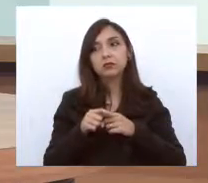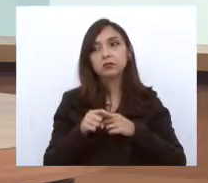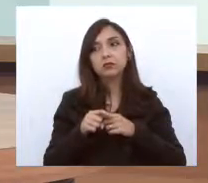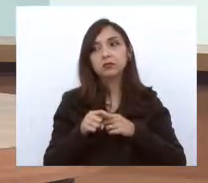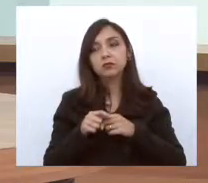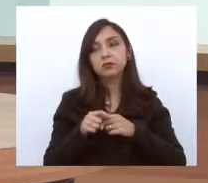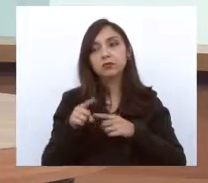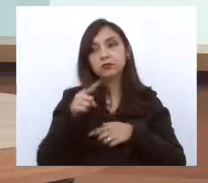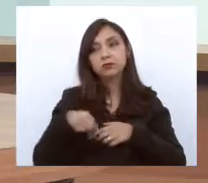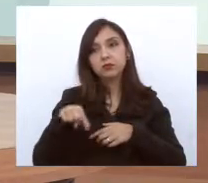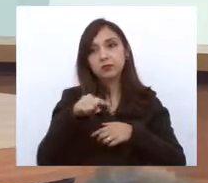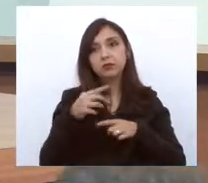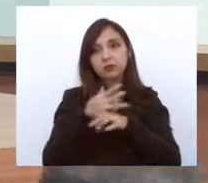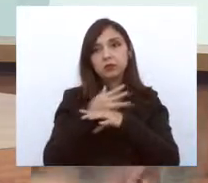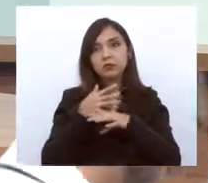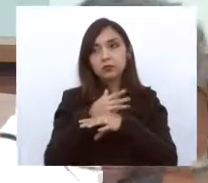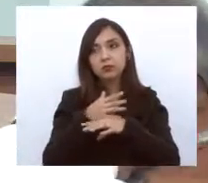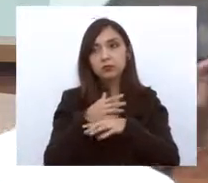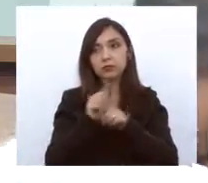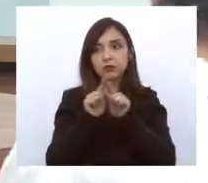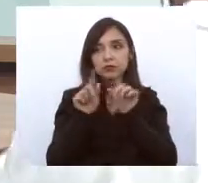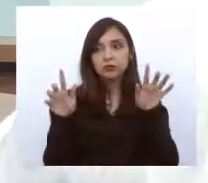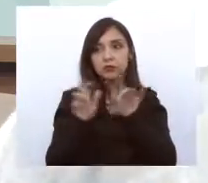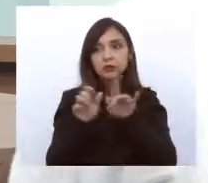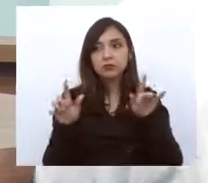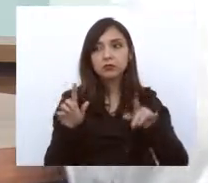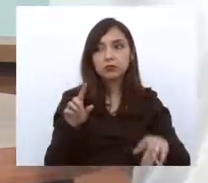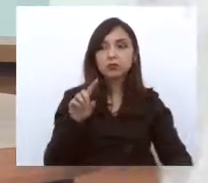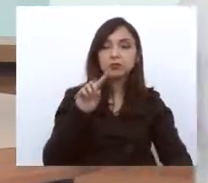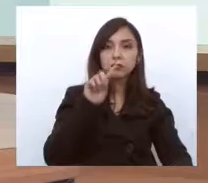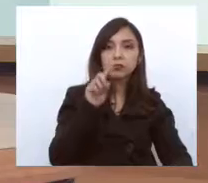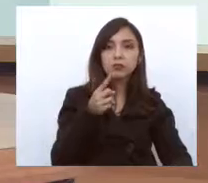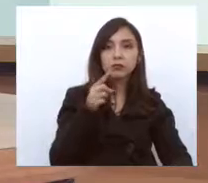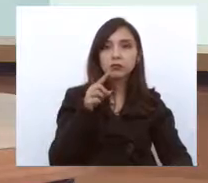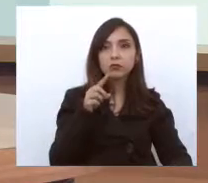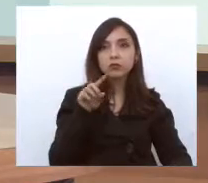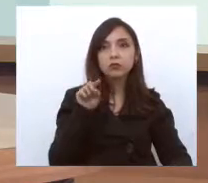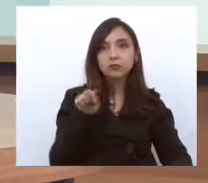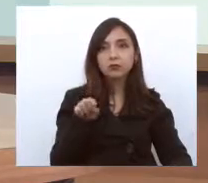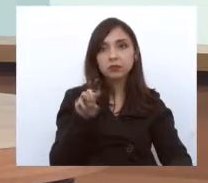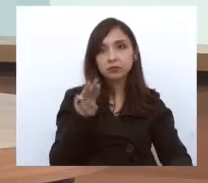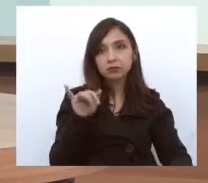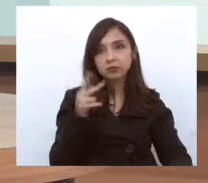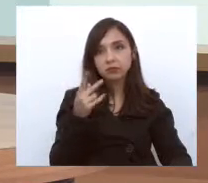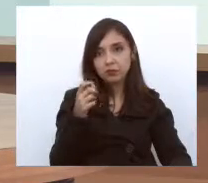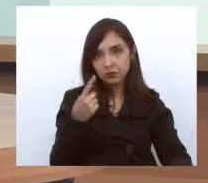E nós, com a cidade de Guarulhos, de quase 1,5 milhão de habitantes, nós não temos